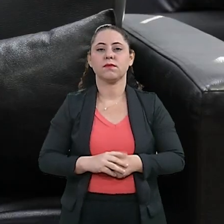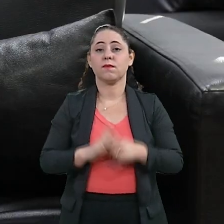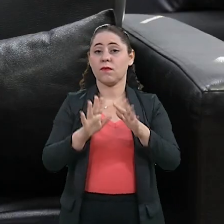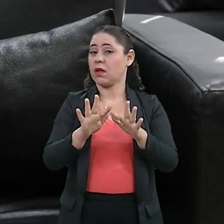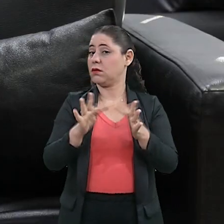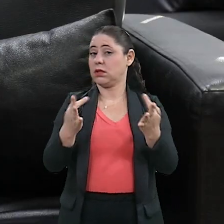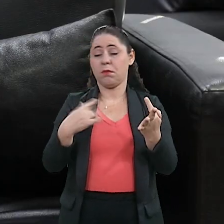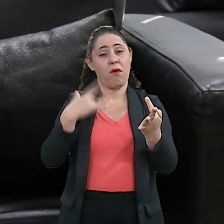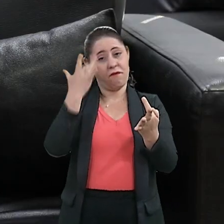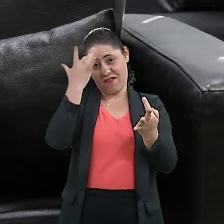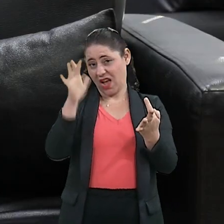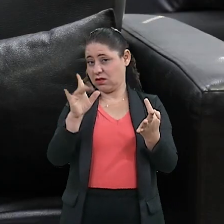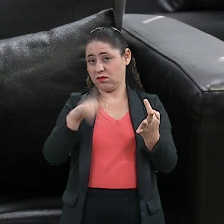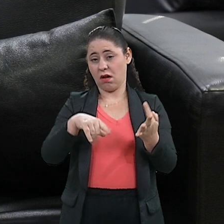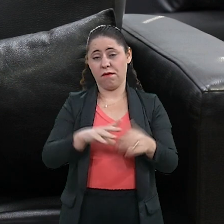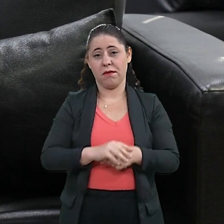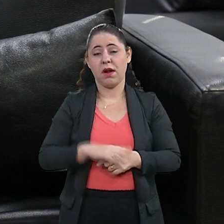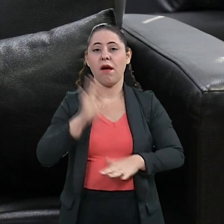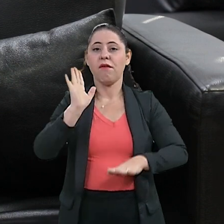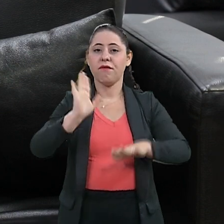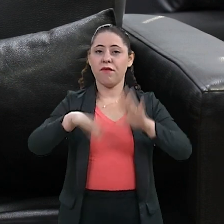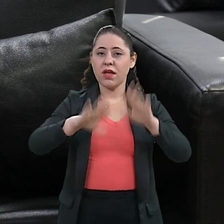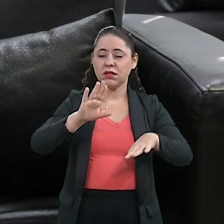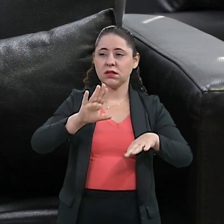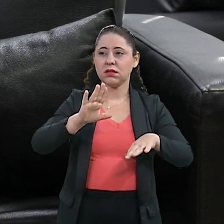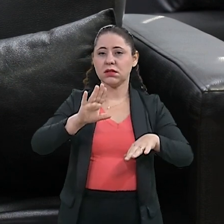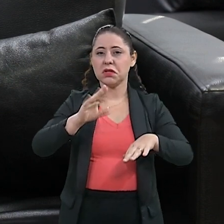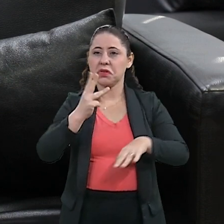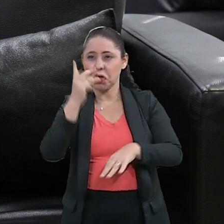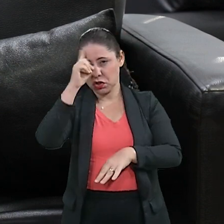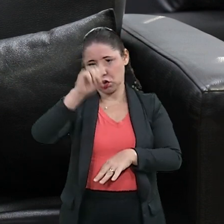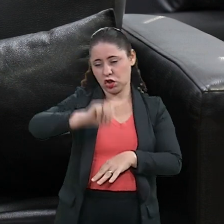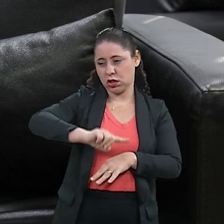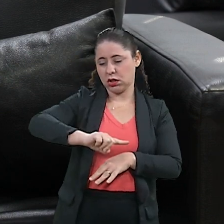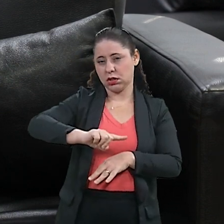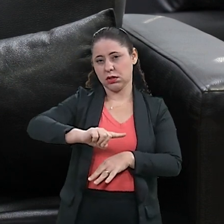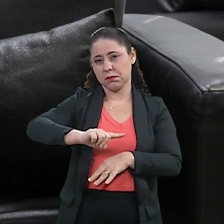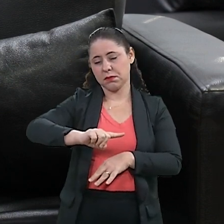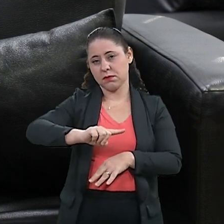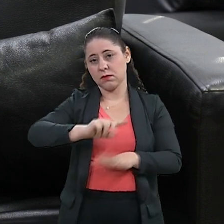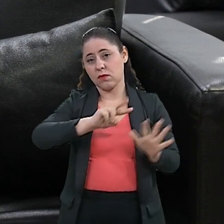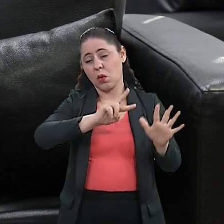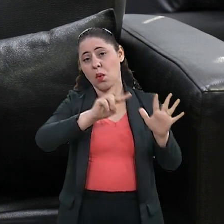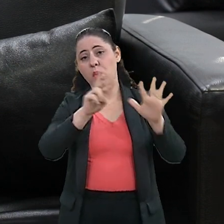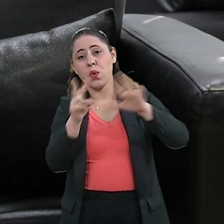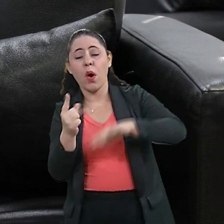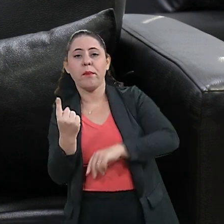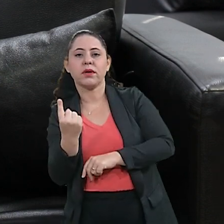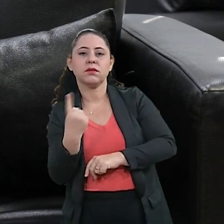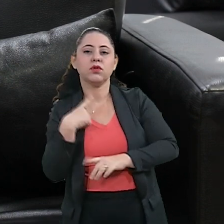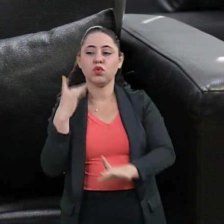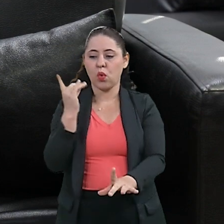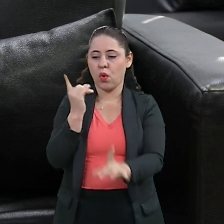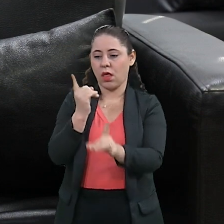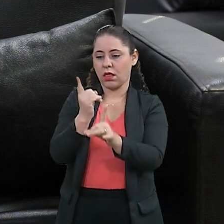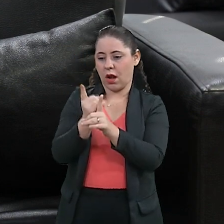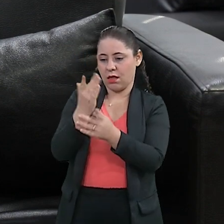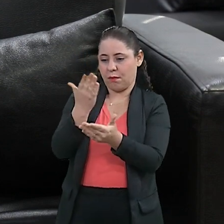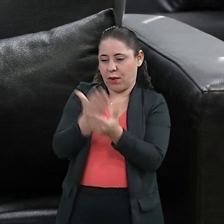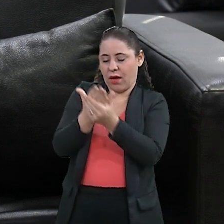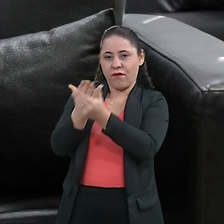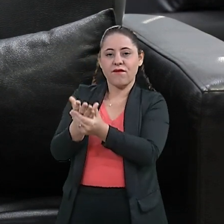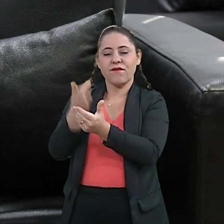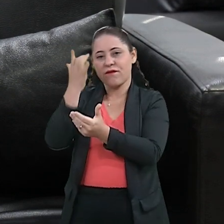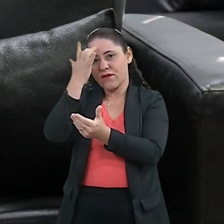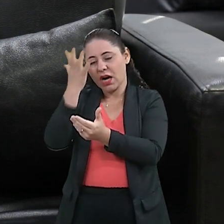o processo mais simples ele é fácil. Às vezes em 3 dias, uma semana, a gente localiza